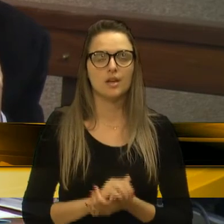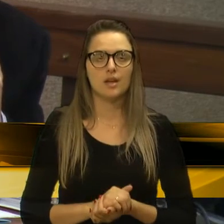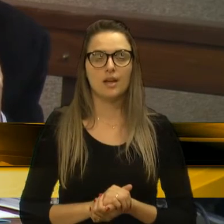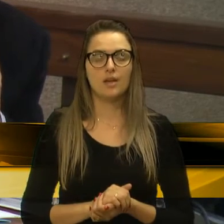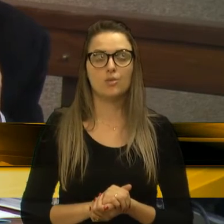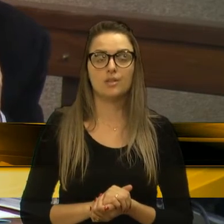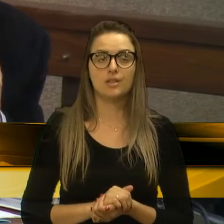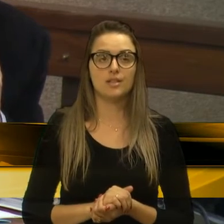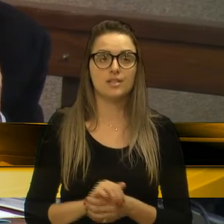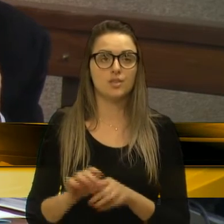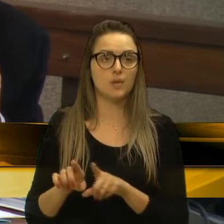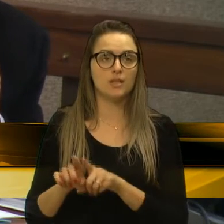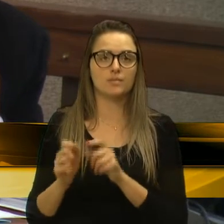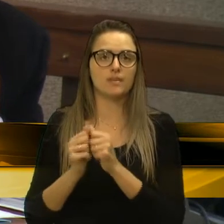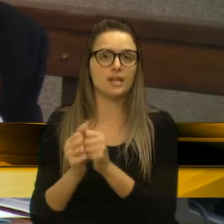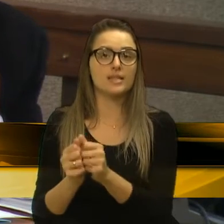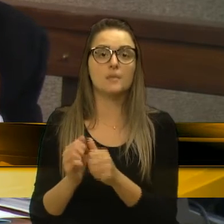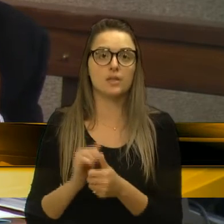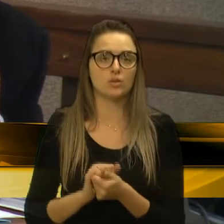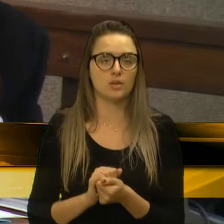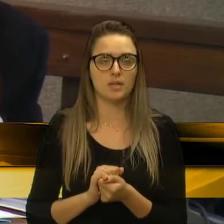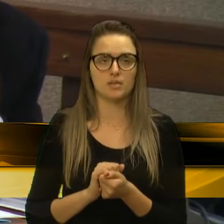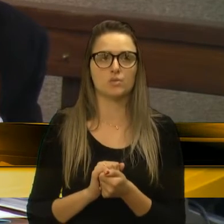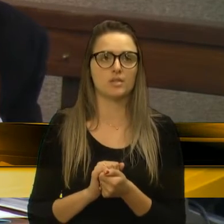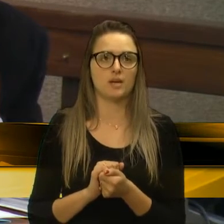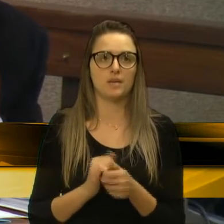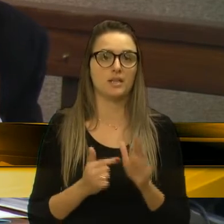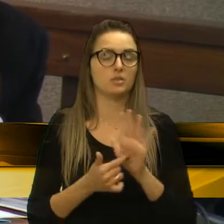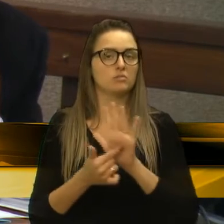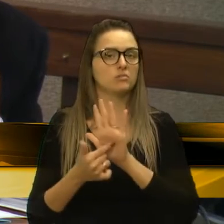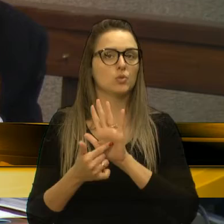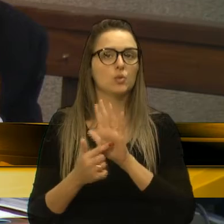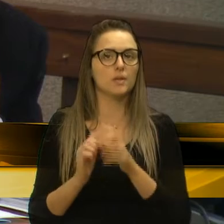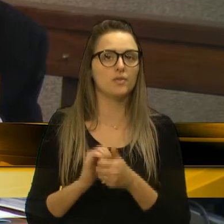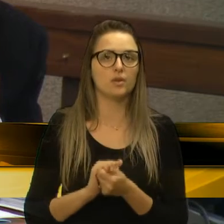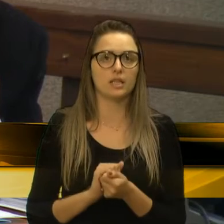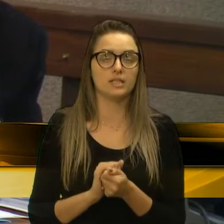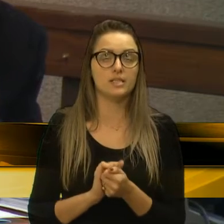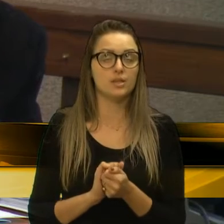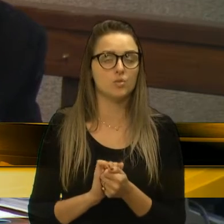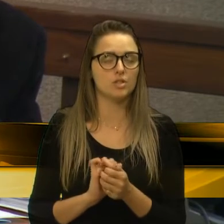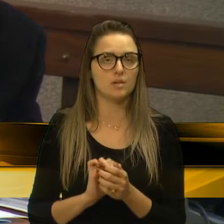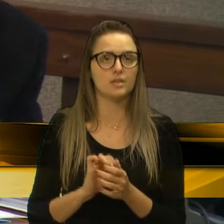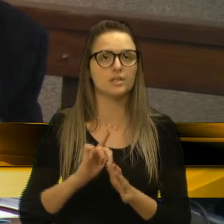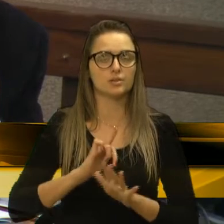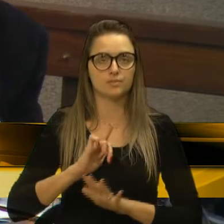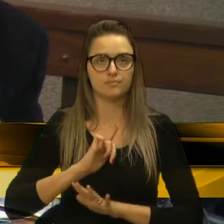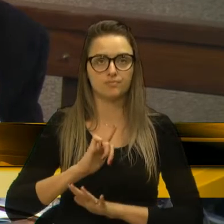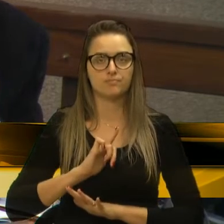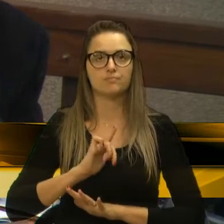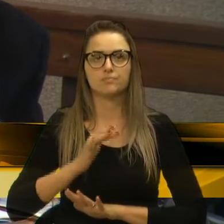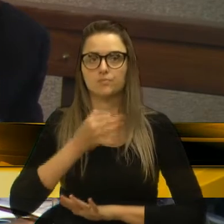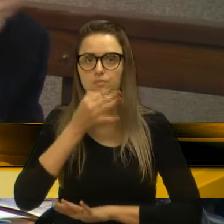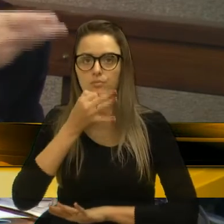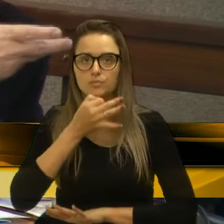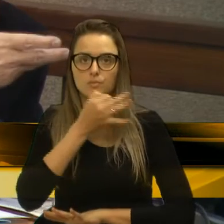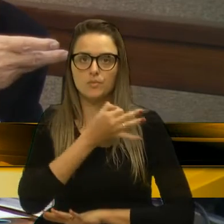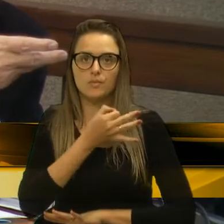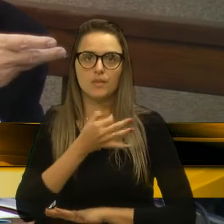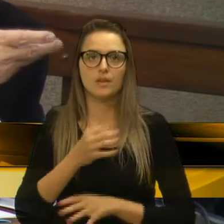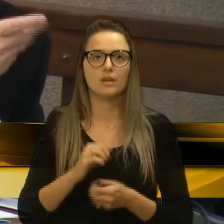cumprimento vocês a iniciativa é importante é na base da luta e da pressão que a gente vai conseguir mostrar